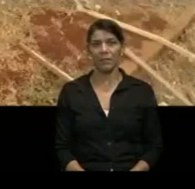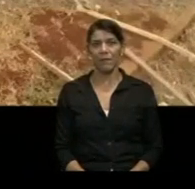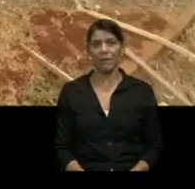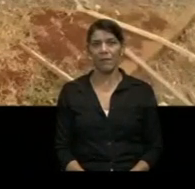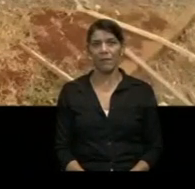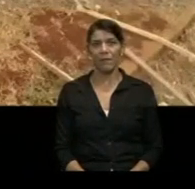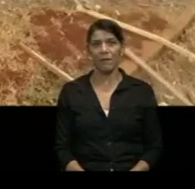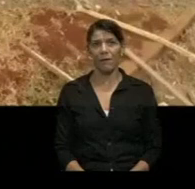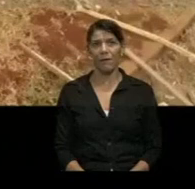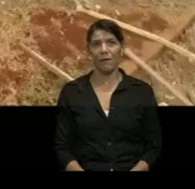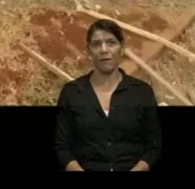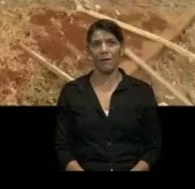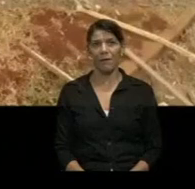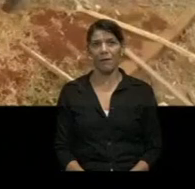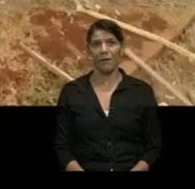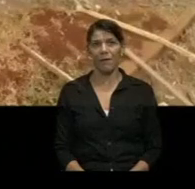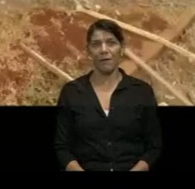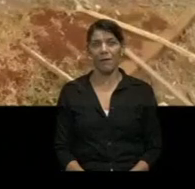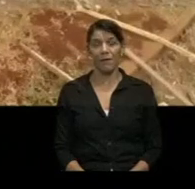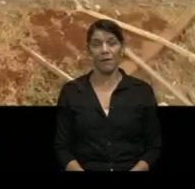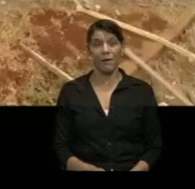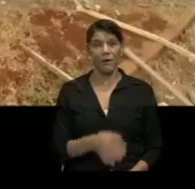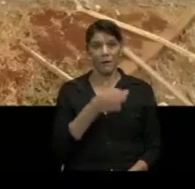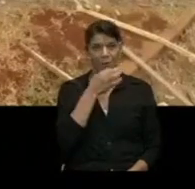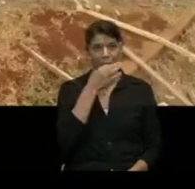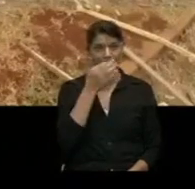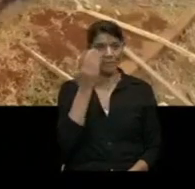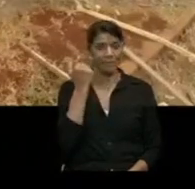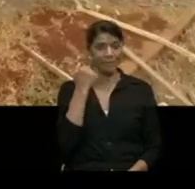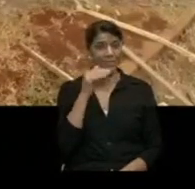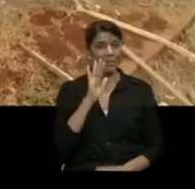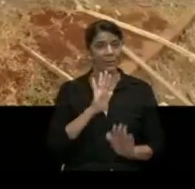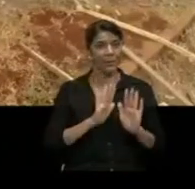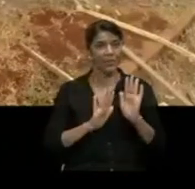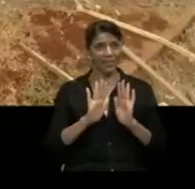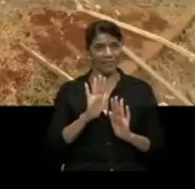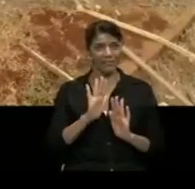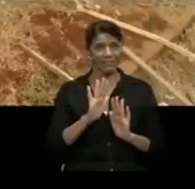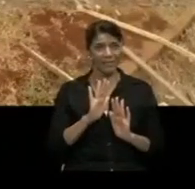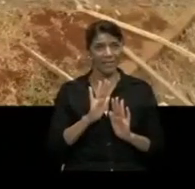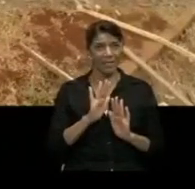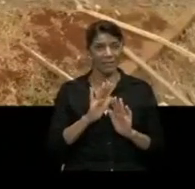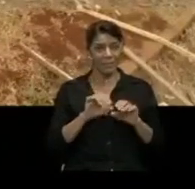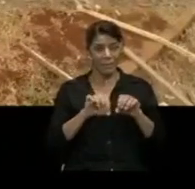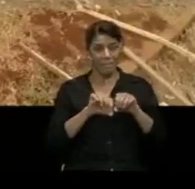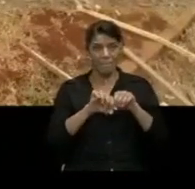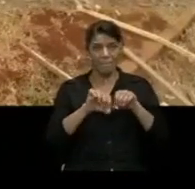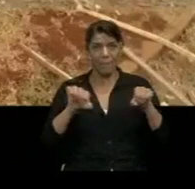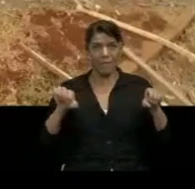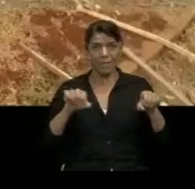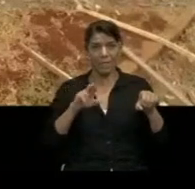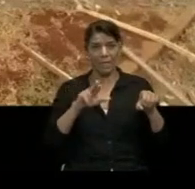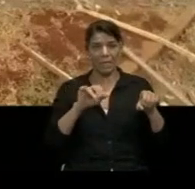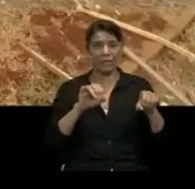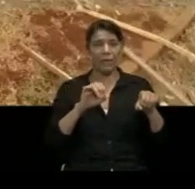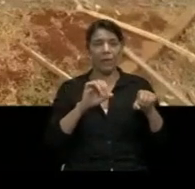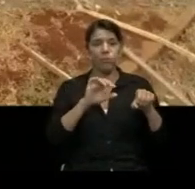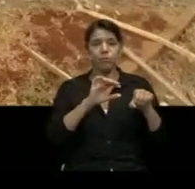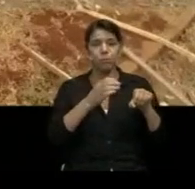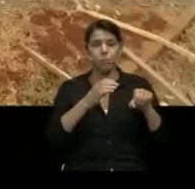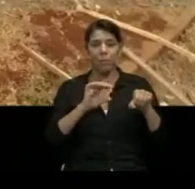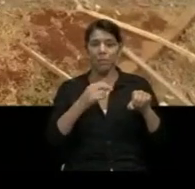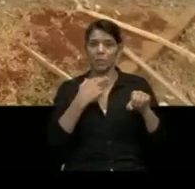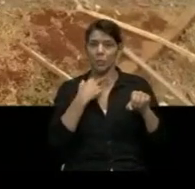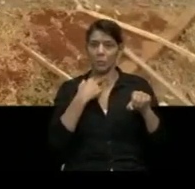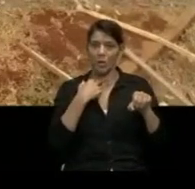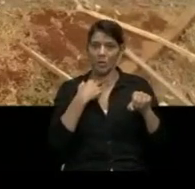Uma coisa interessante também que o professor comentou na aula passada, tomar cuidado que a mangueira de nível, ela não pode ter bolhas dentro dela.